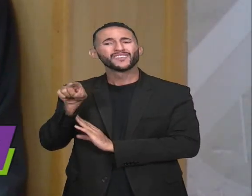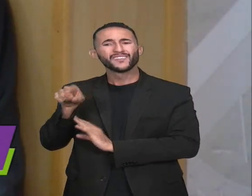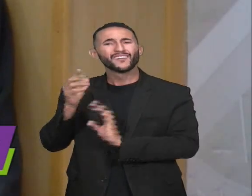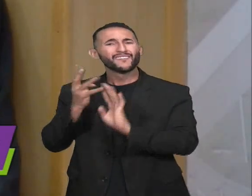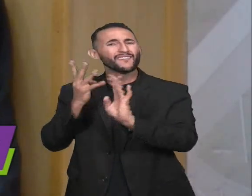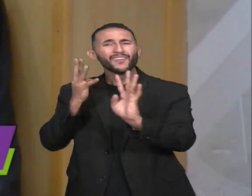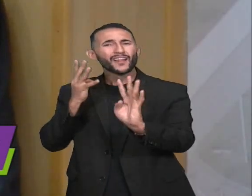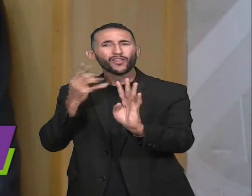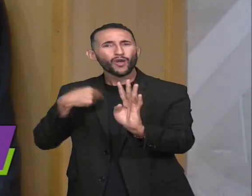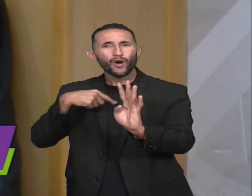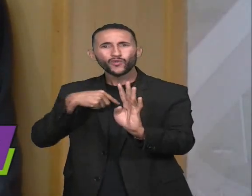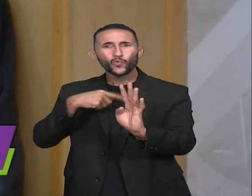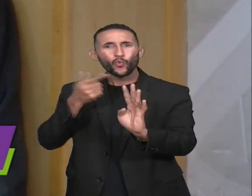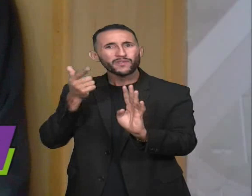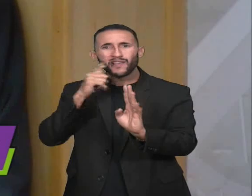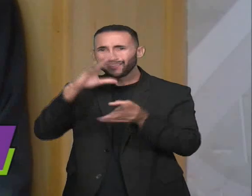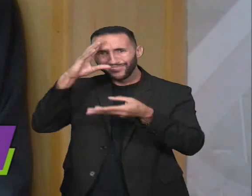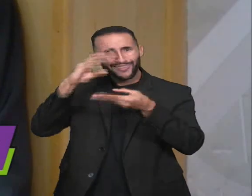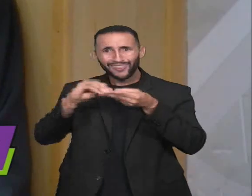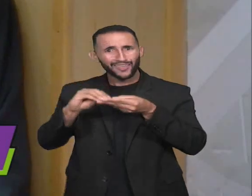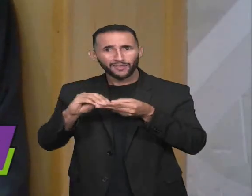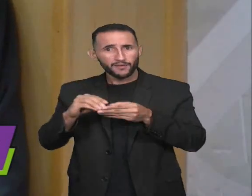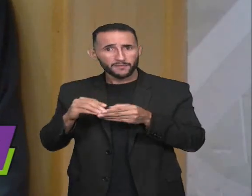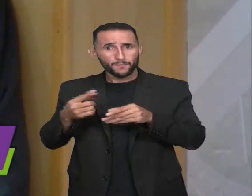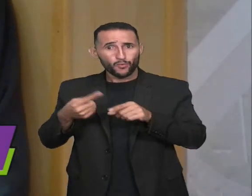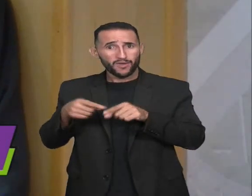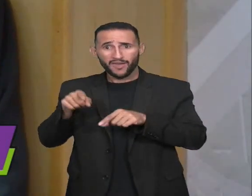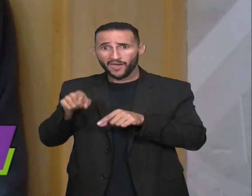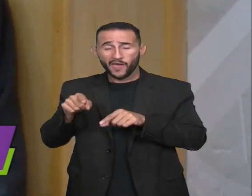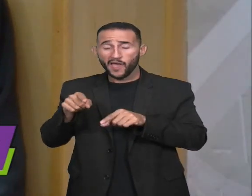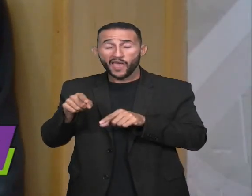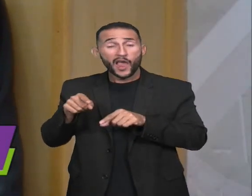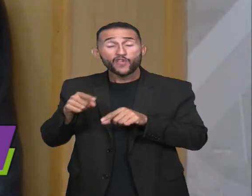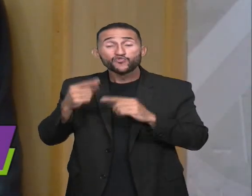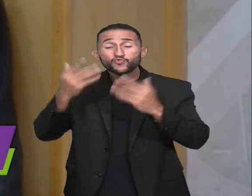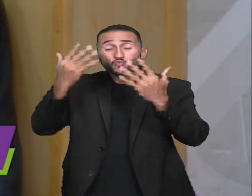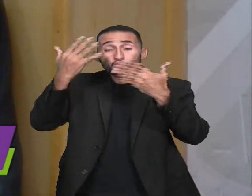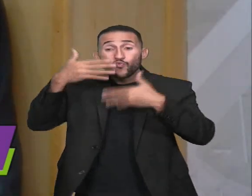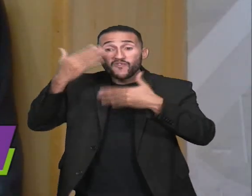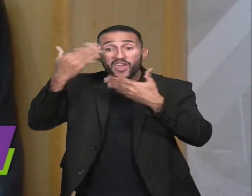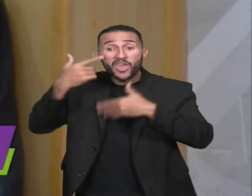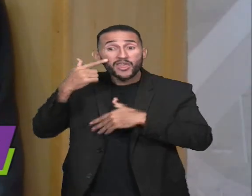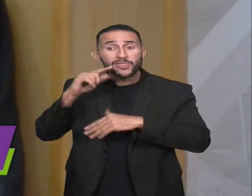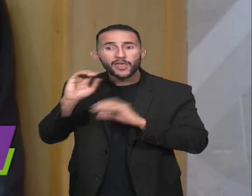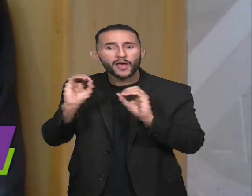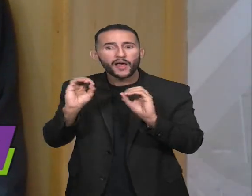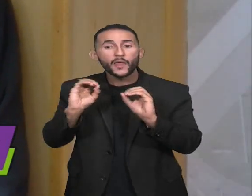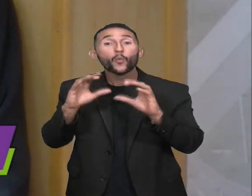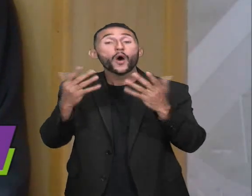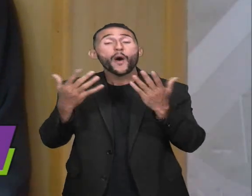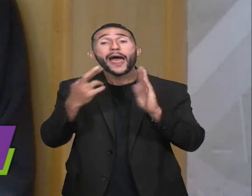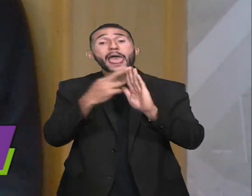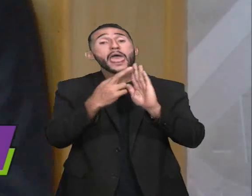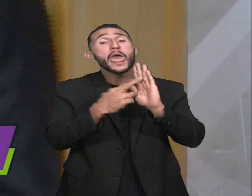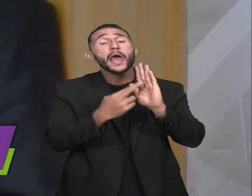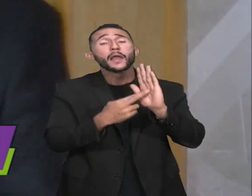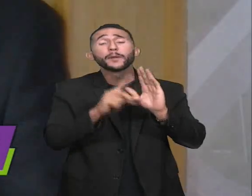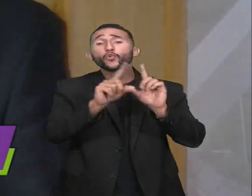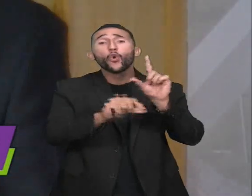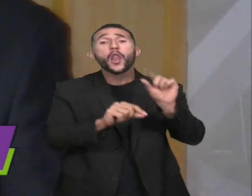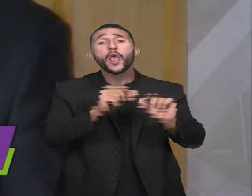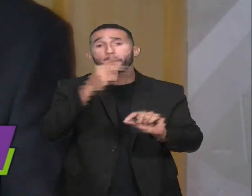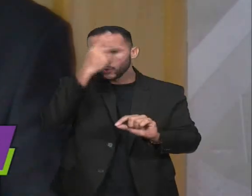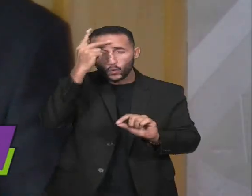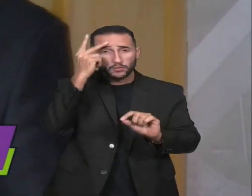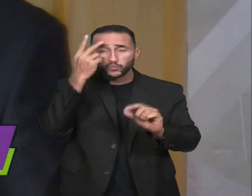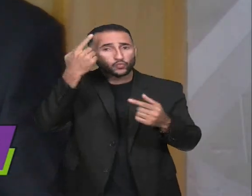a gente não entende é uma fila que a gente não enxerga Nós não entendemos os critérios né e além da da